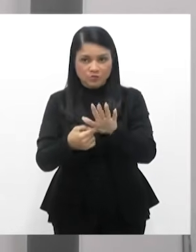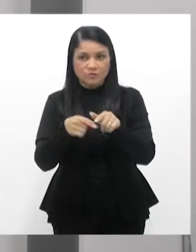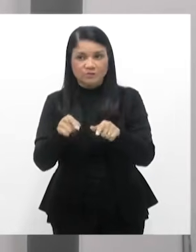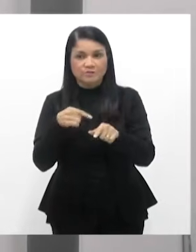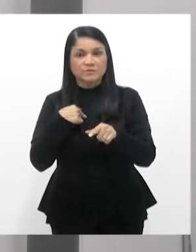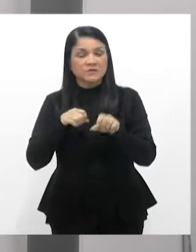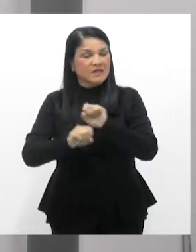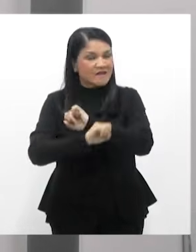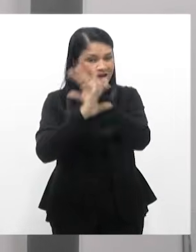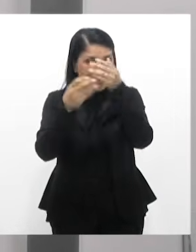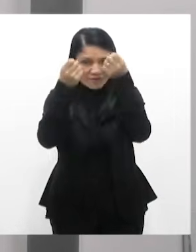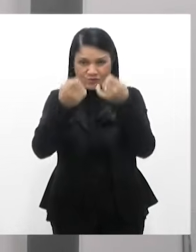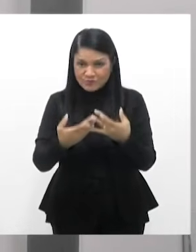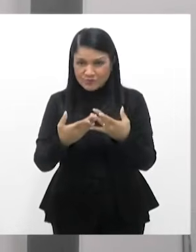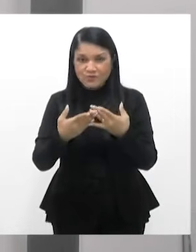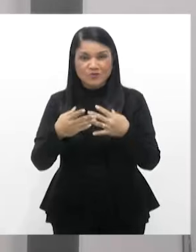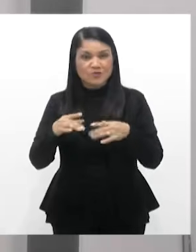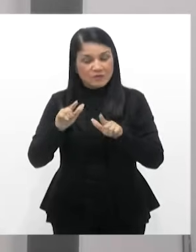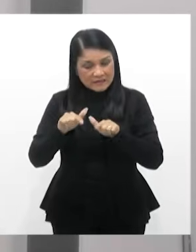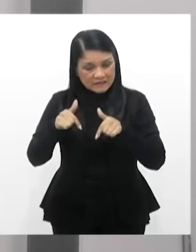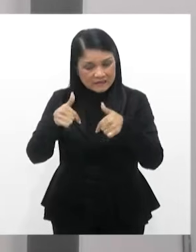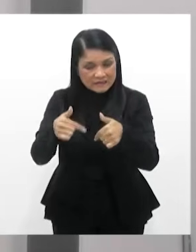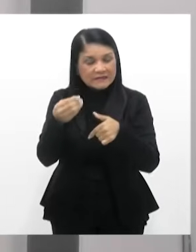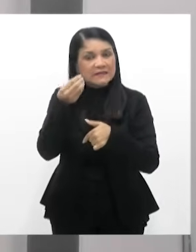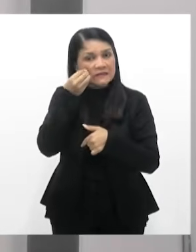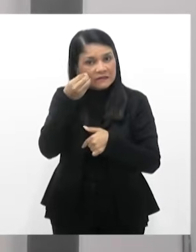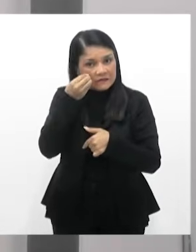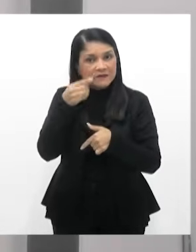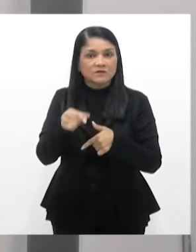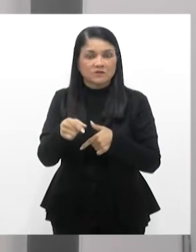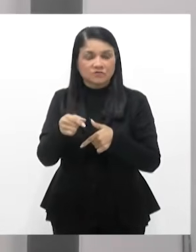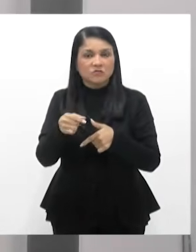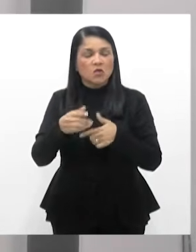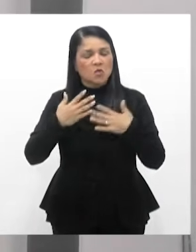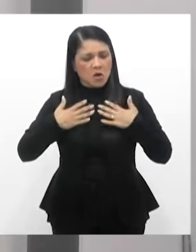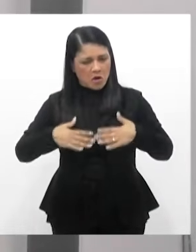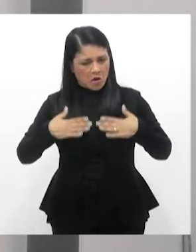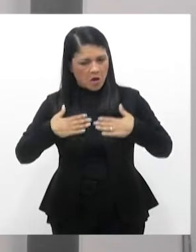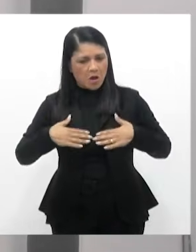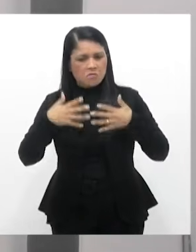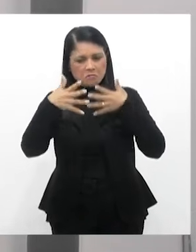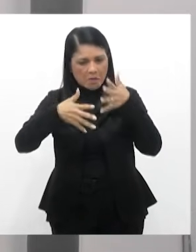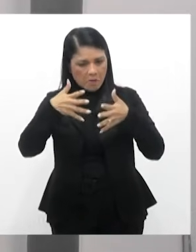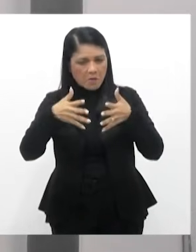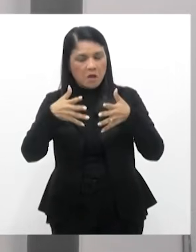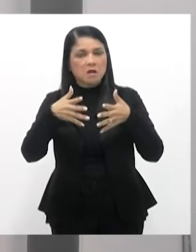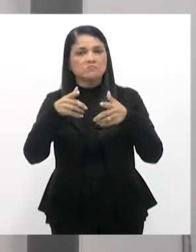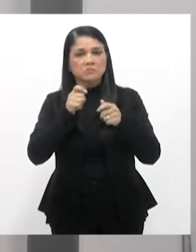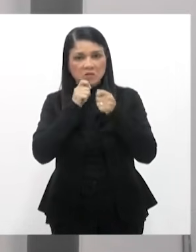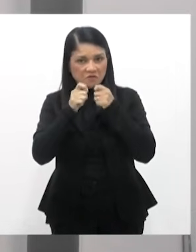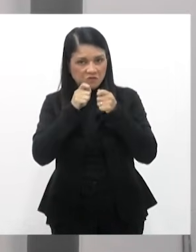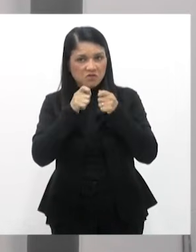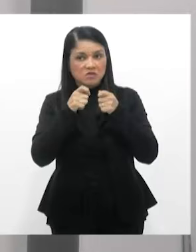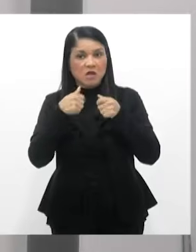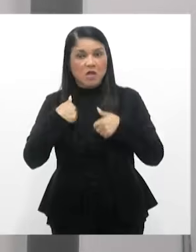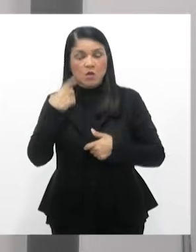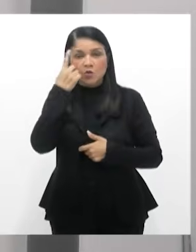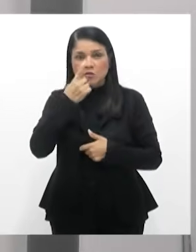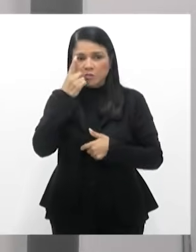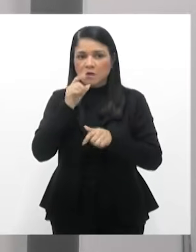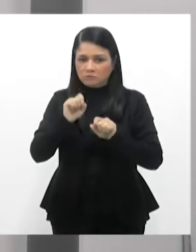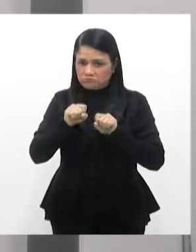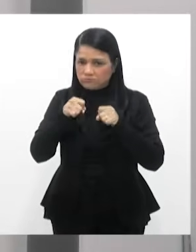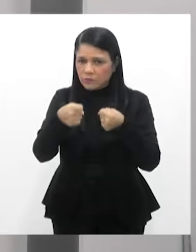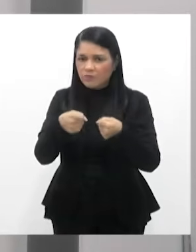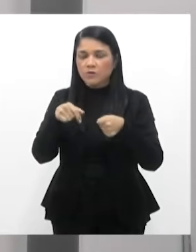tentando fazer algo como tudo que fizemos aqui, e falo isso com maior tranquilidade, acabei de falar ali para a imprensa. Talvez eu seja um dos deputados mais combativos dessa